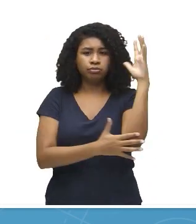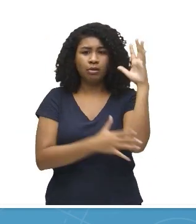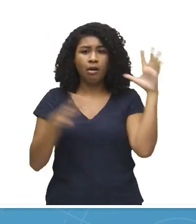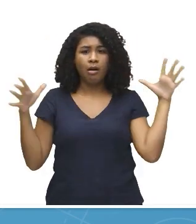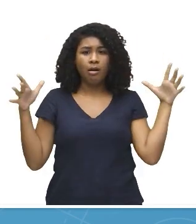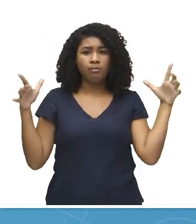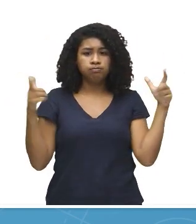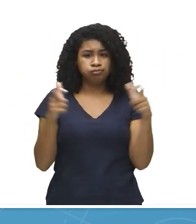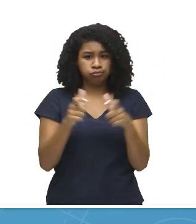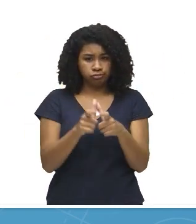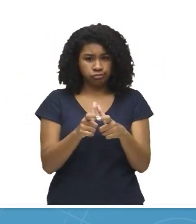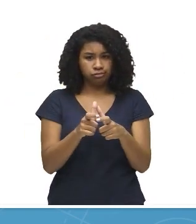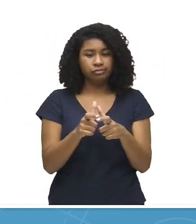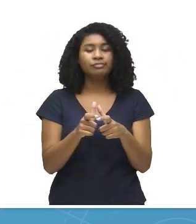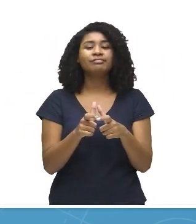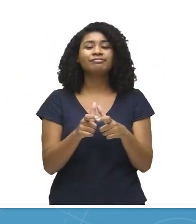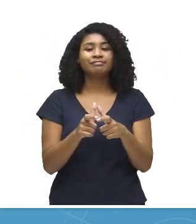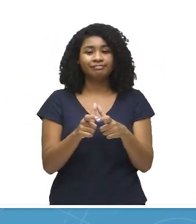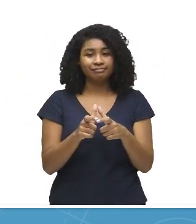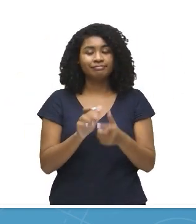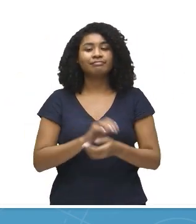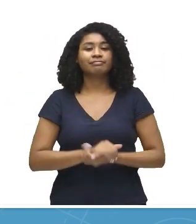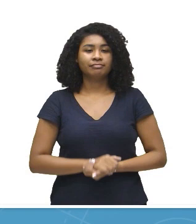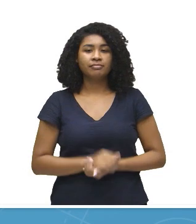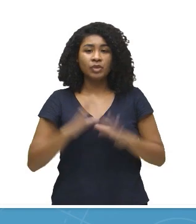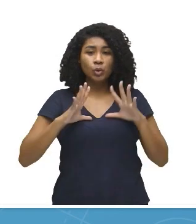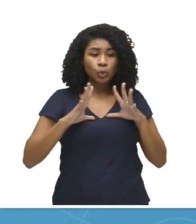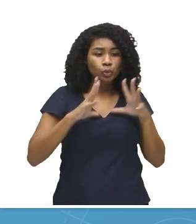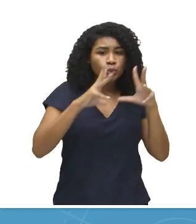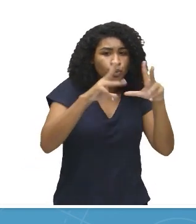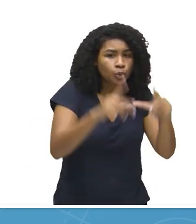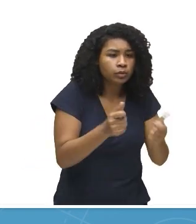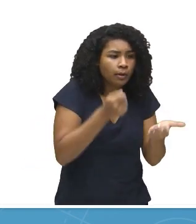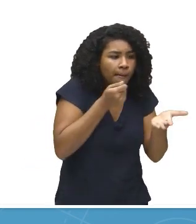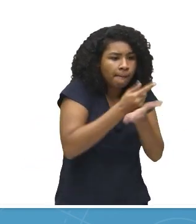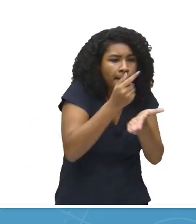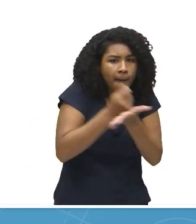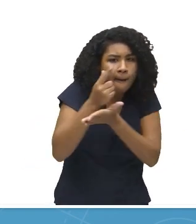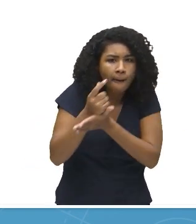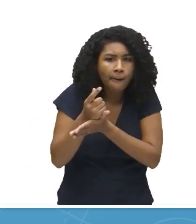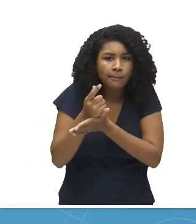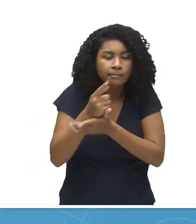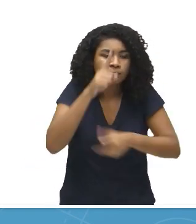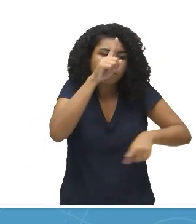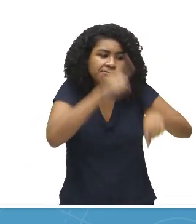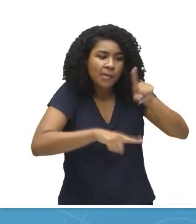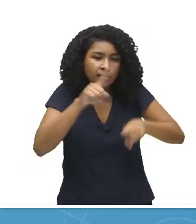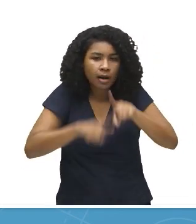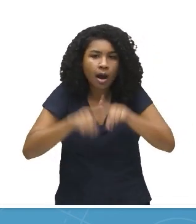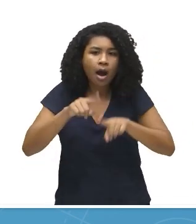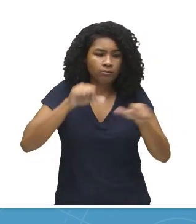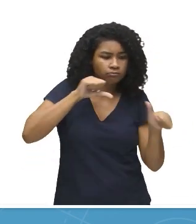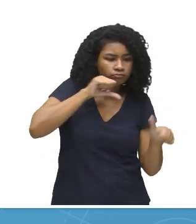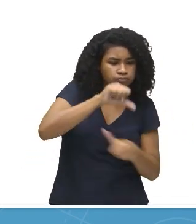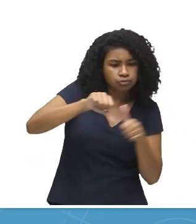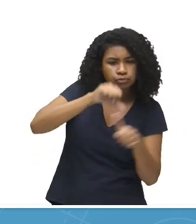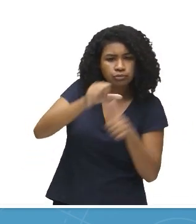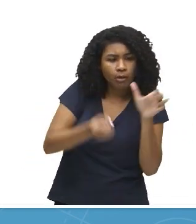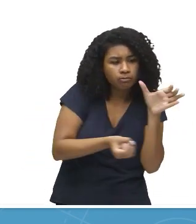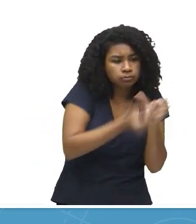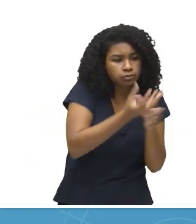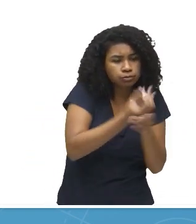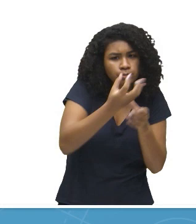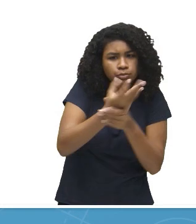Tudo que a gente consome vem aí da natureza a partir das indústrias de transformação, que